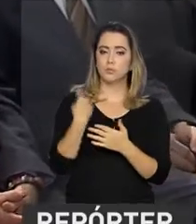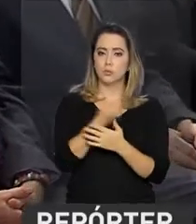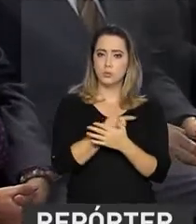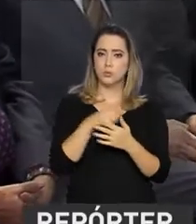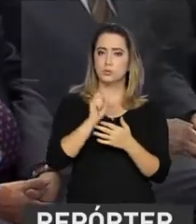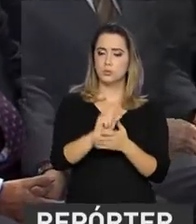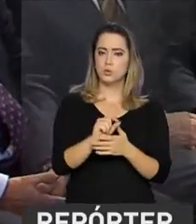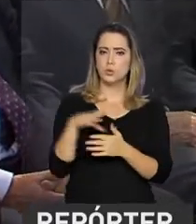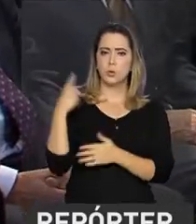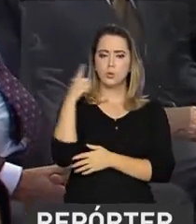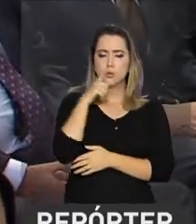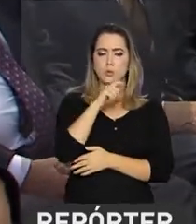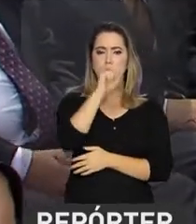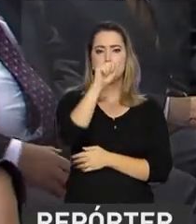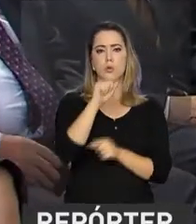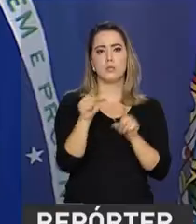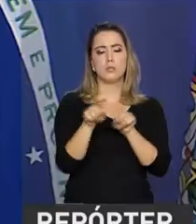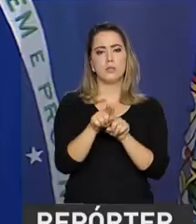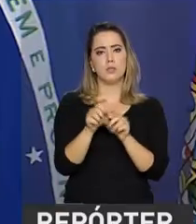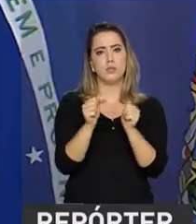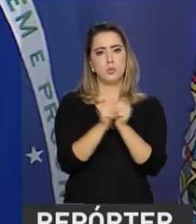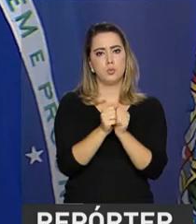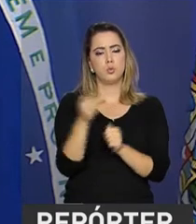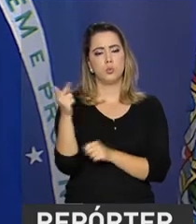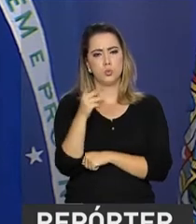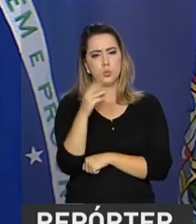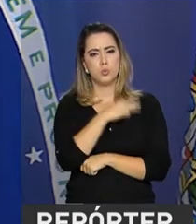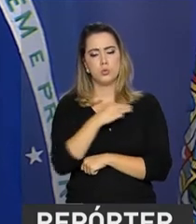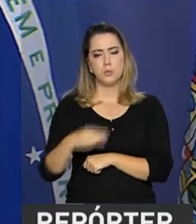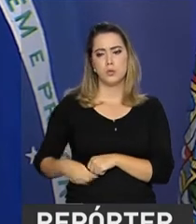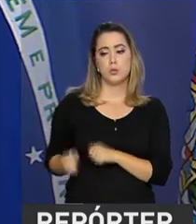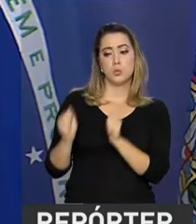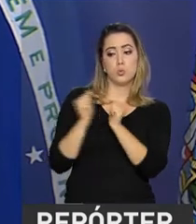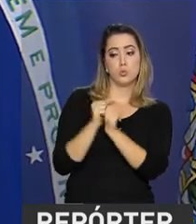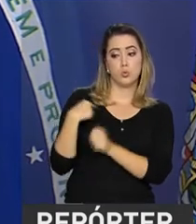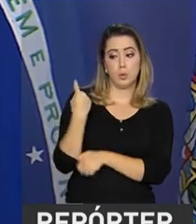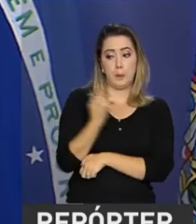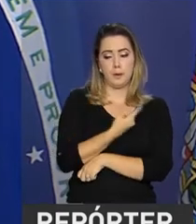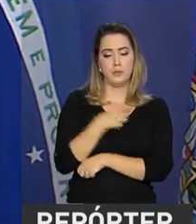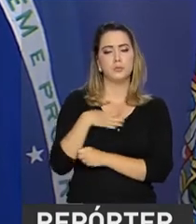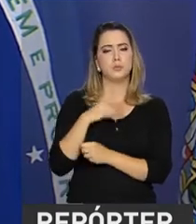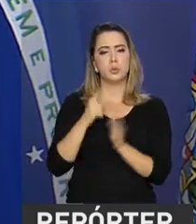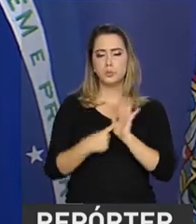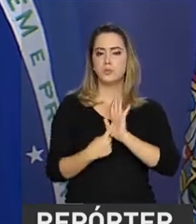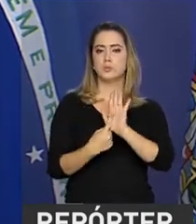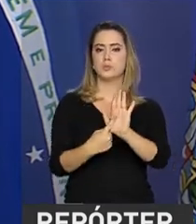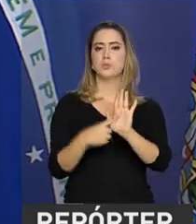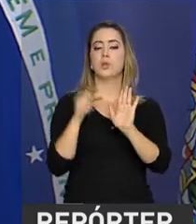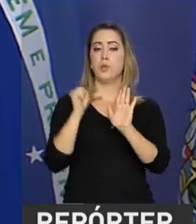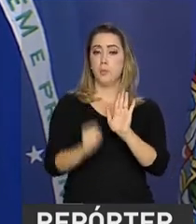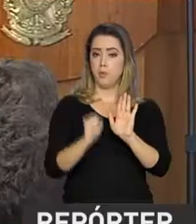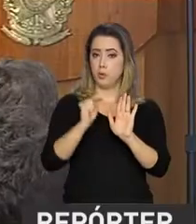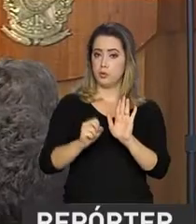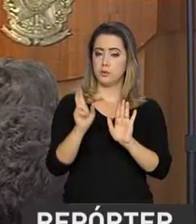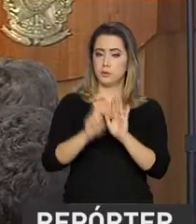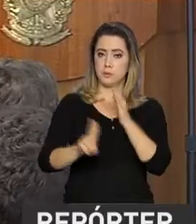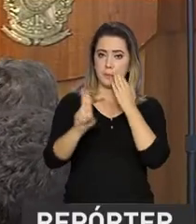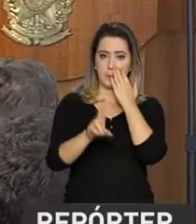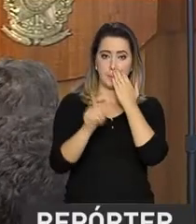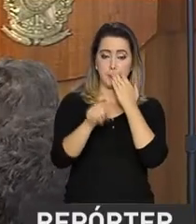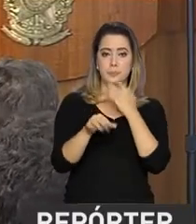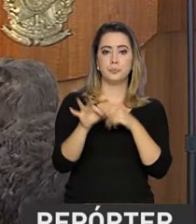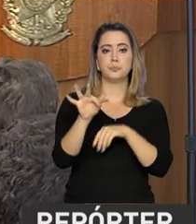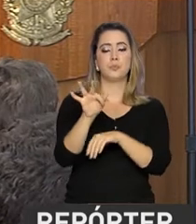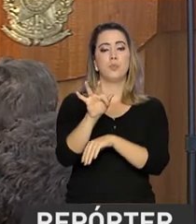todos conseguimos joel ter igualmente juntamente com mendonça conseguiram revelar que seria possível utilização do